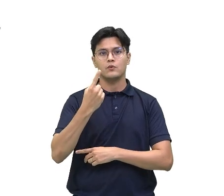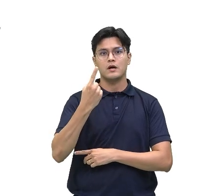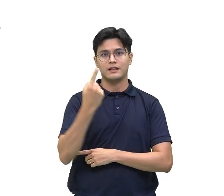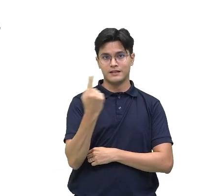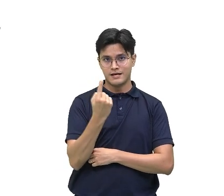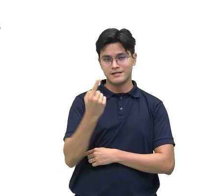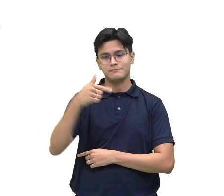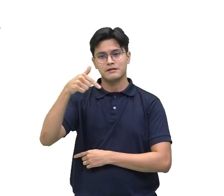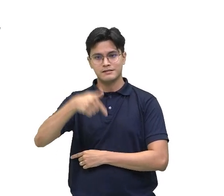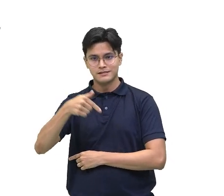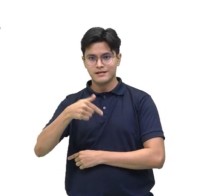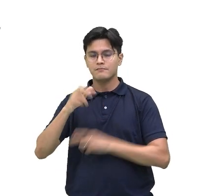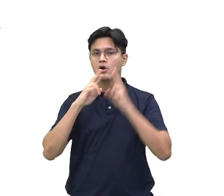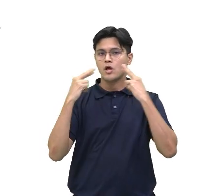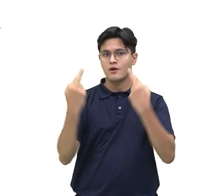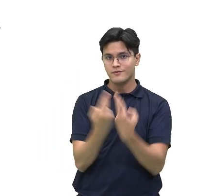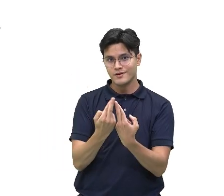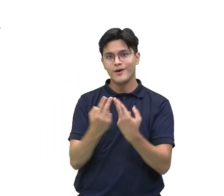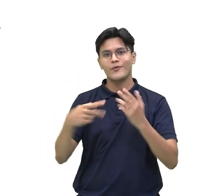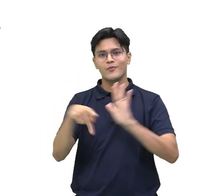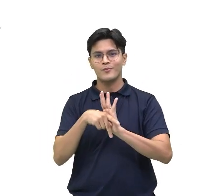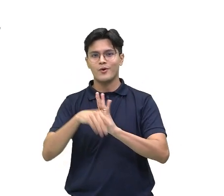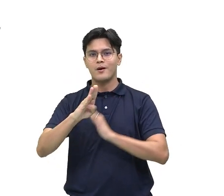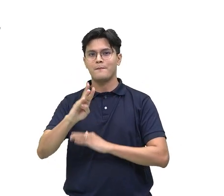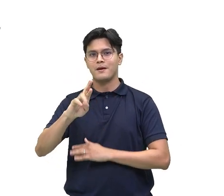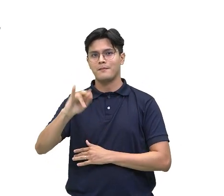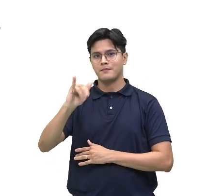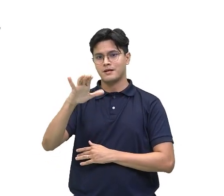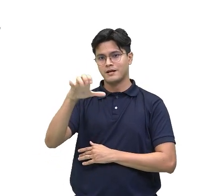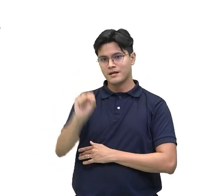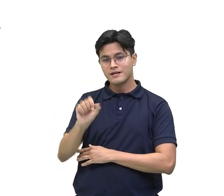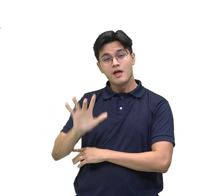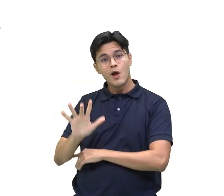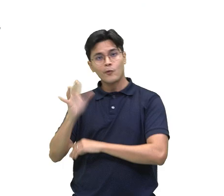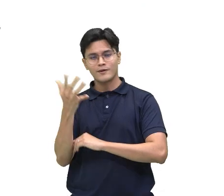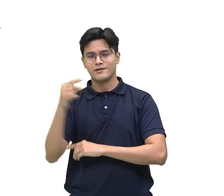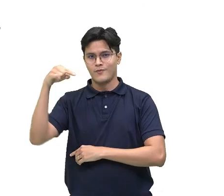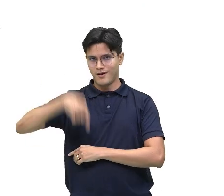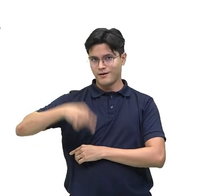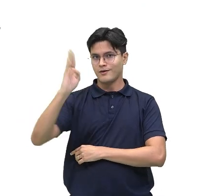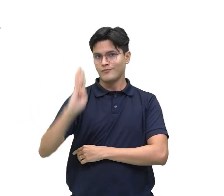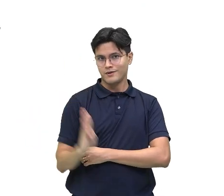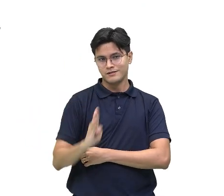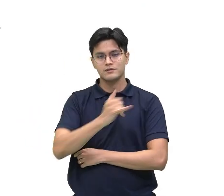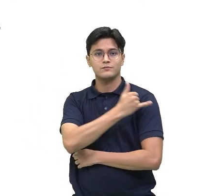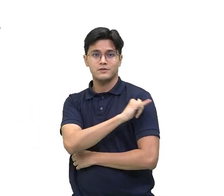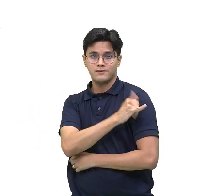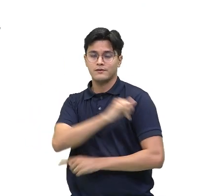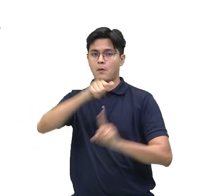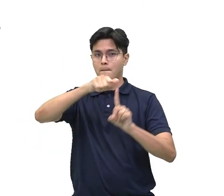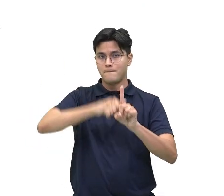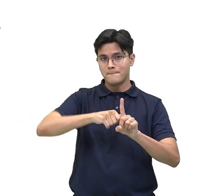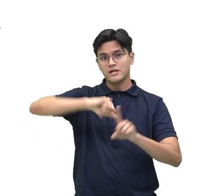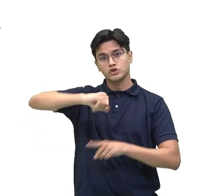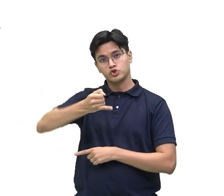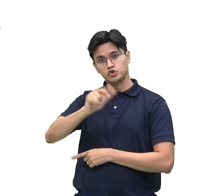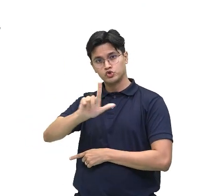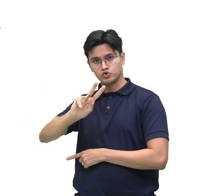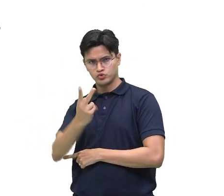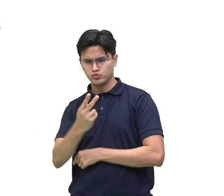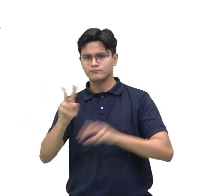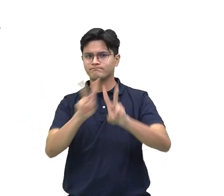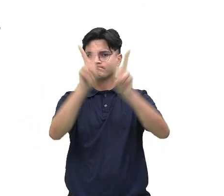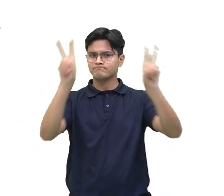cúpula do BRICS, que ocorreu no Rio de Janeiro, no Brasil, né, no mês de julho, tá? Sob o